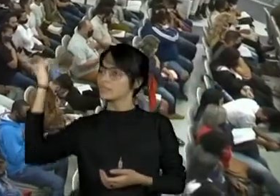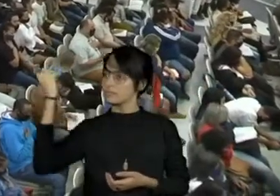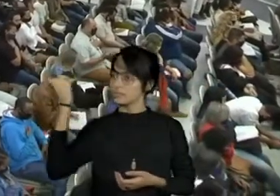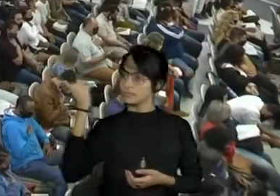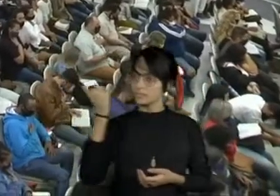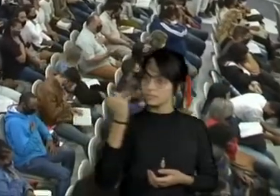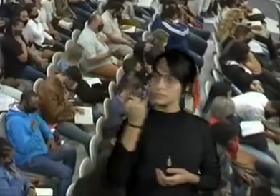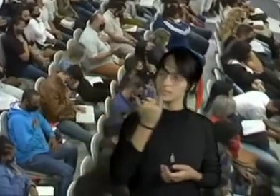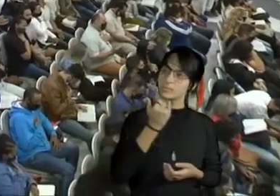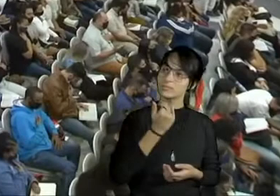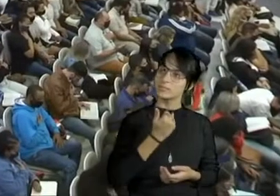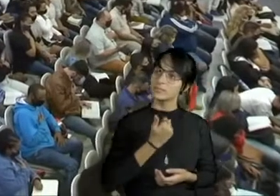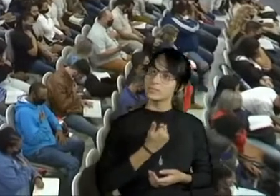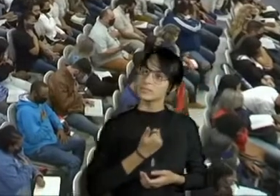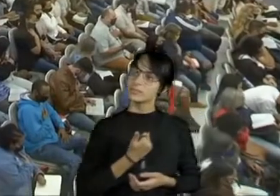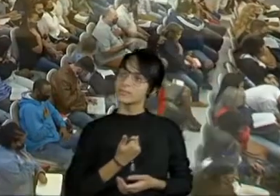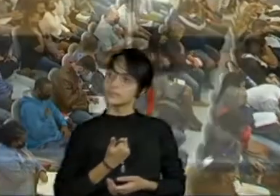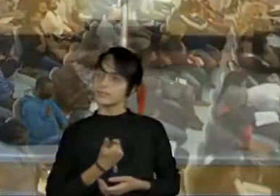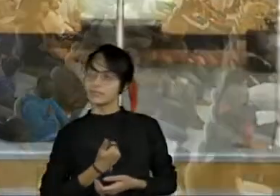Fala,